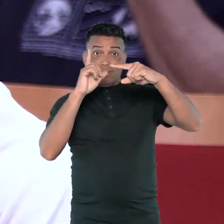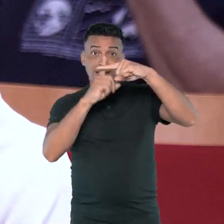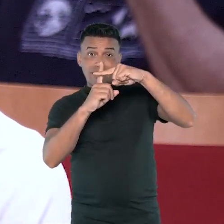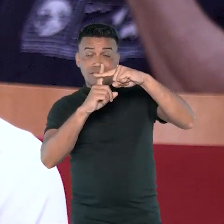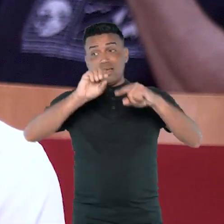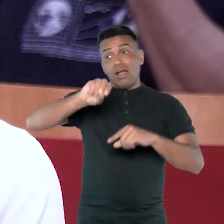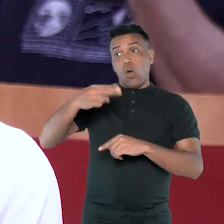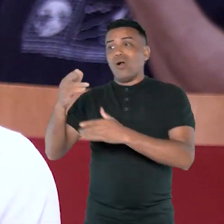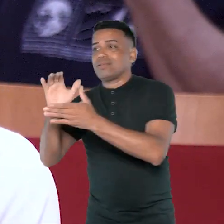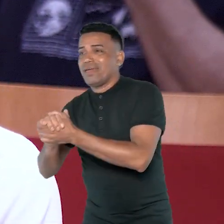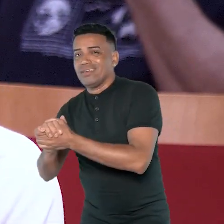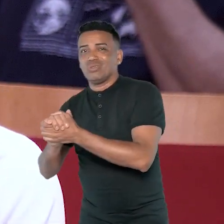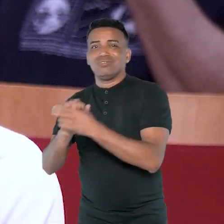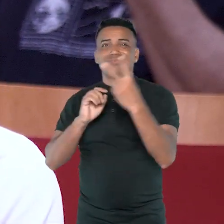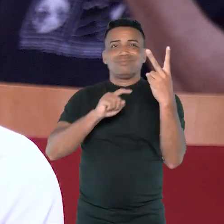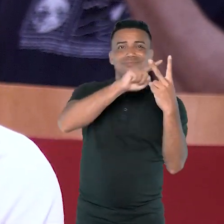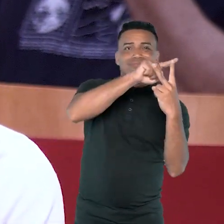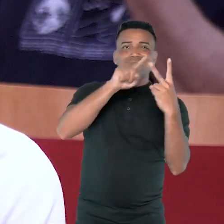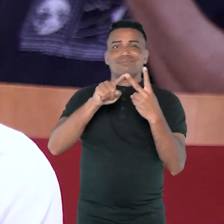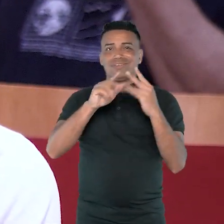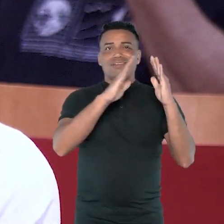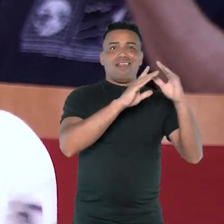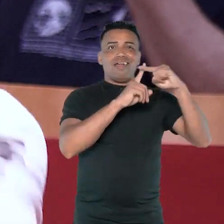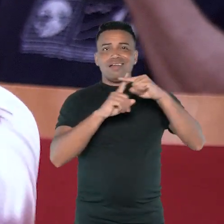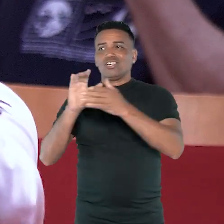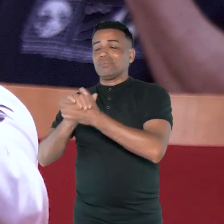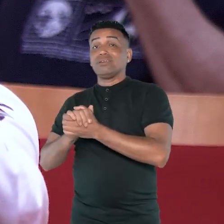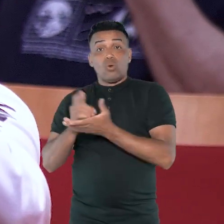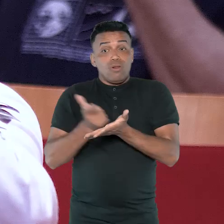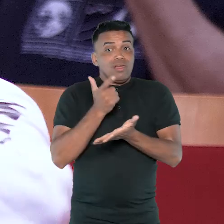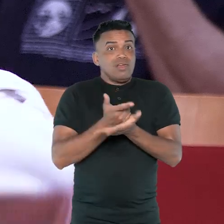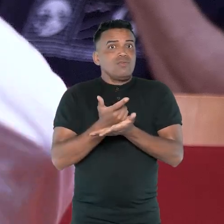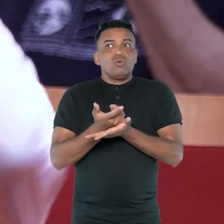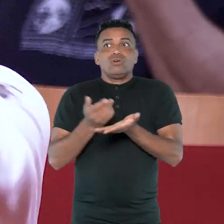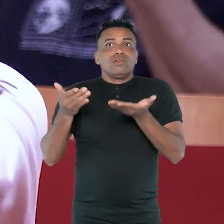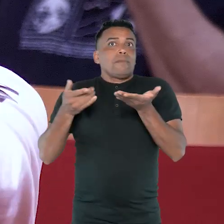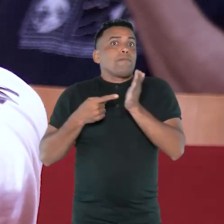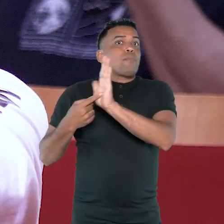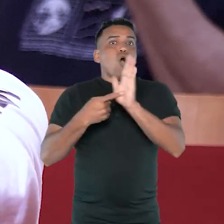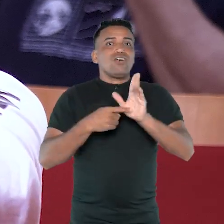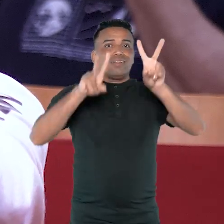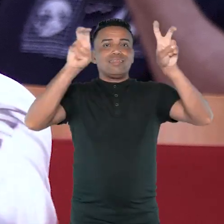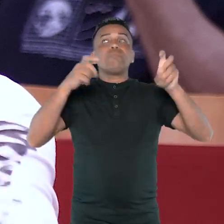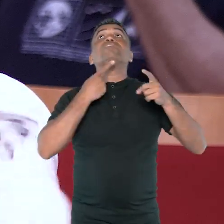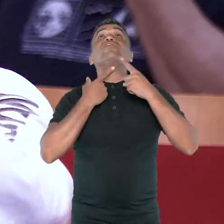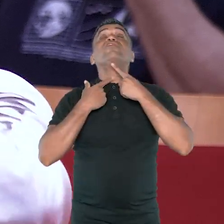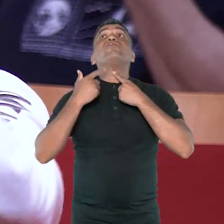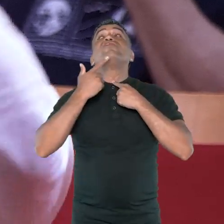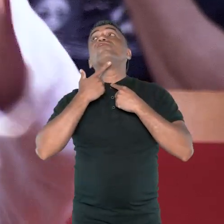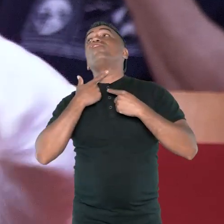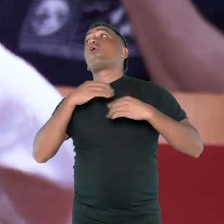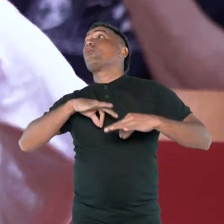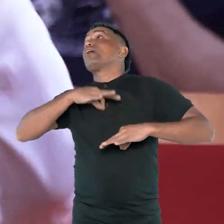ao casamento. E é um livro que trata muito sobre isso, sobre o desejo, e o desejo feminino. E